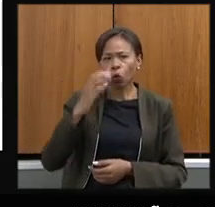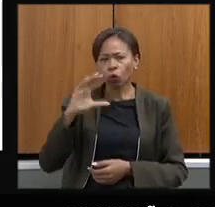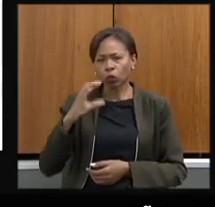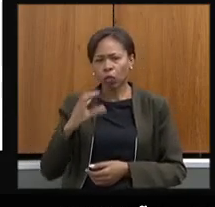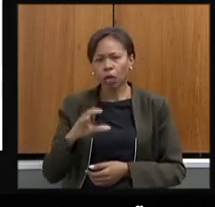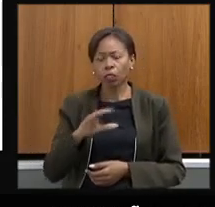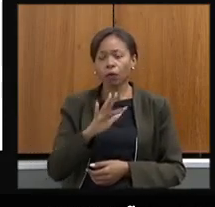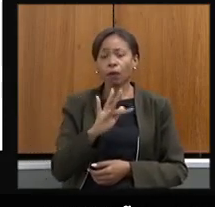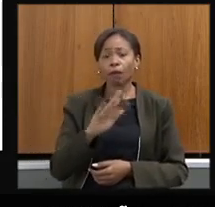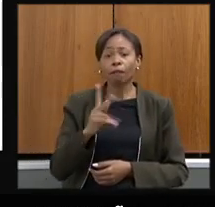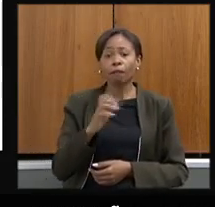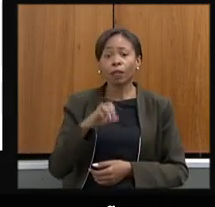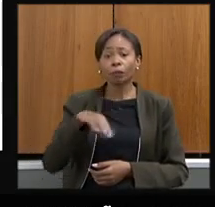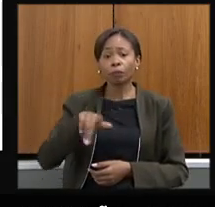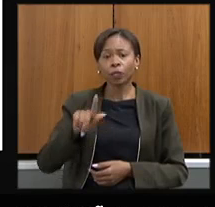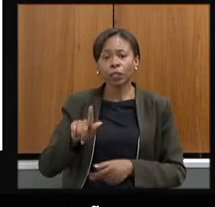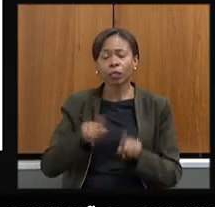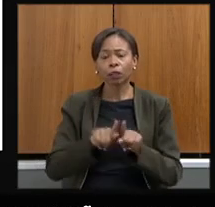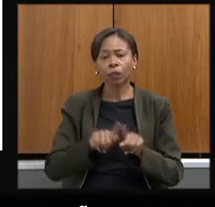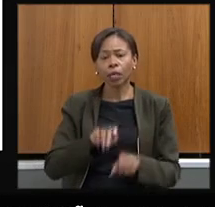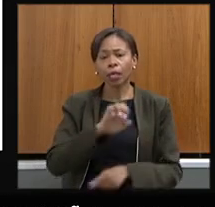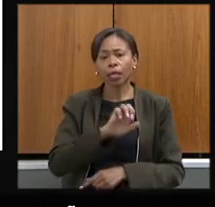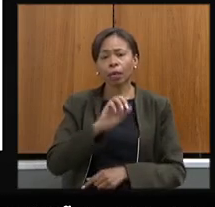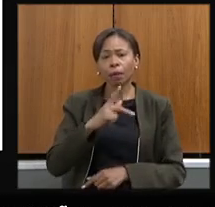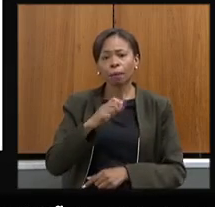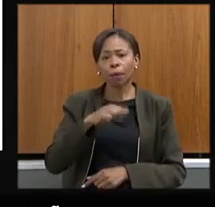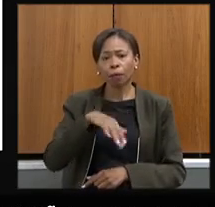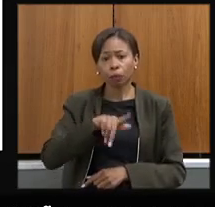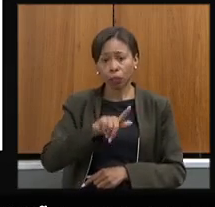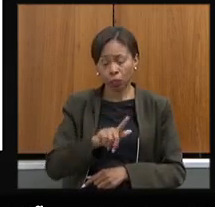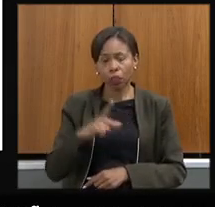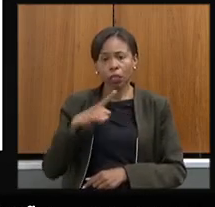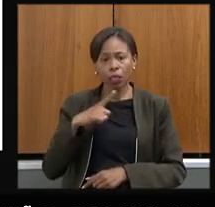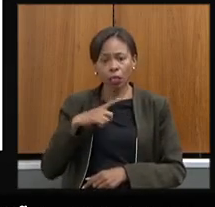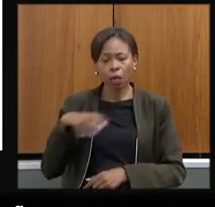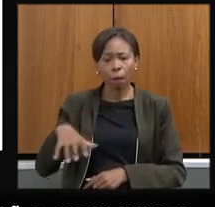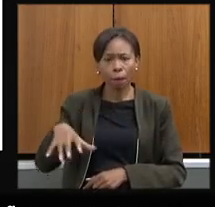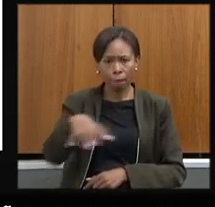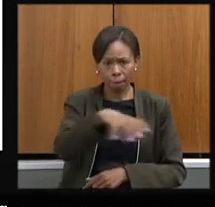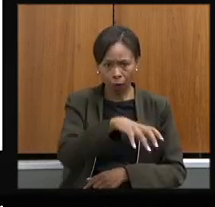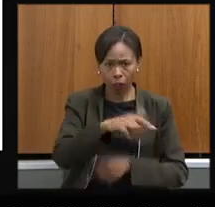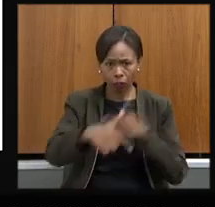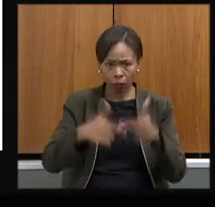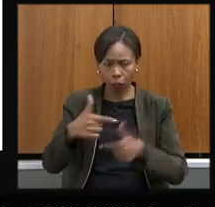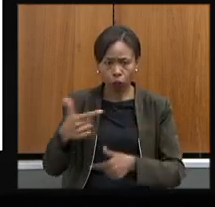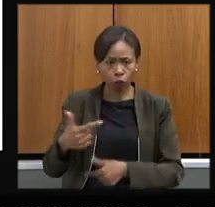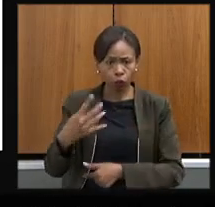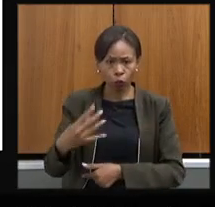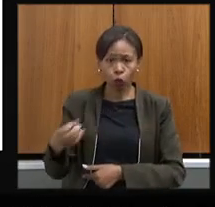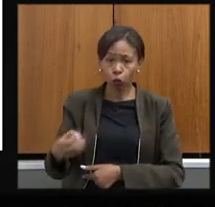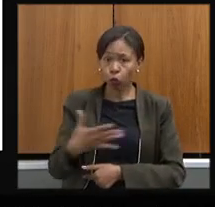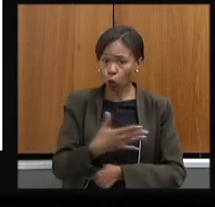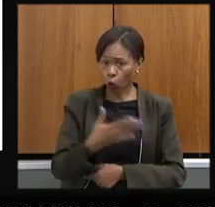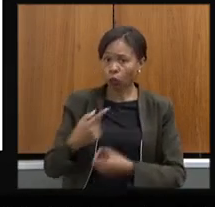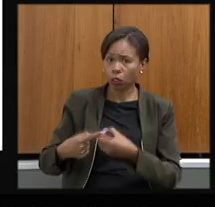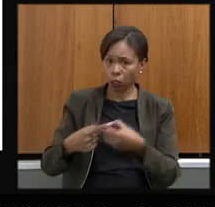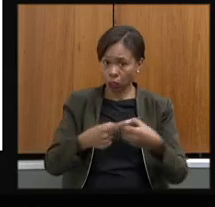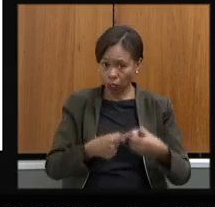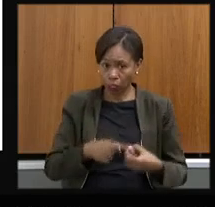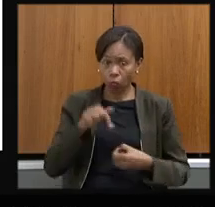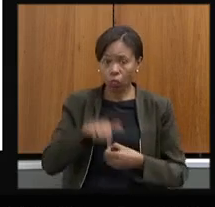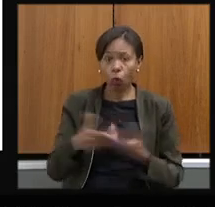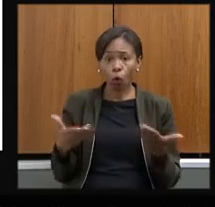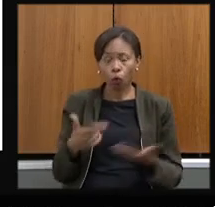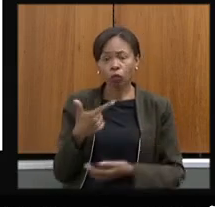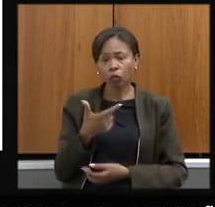e o novo contrato com a EPAMIG e tá gente tem postos de trabalho e 24 novos municípios Então são agora